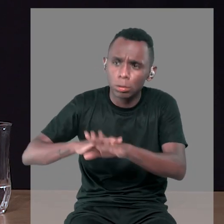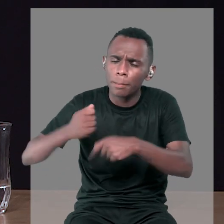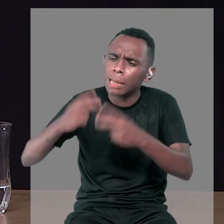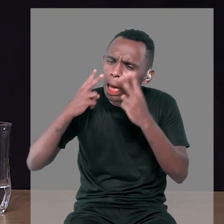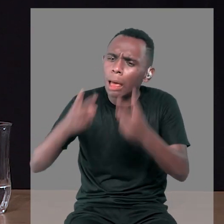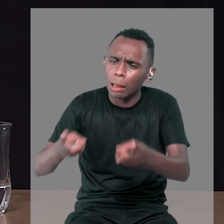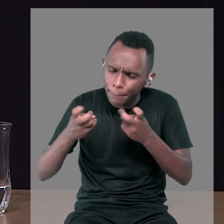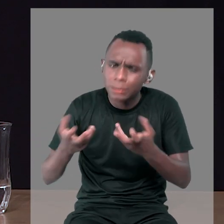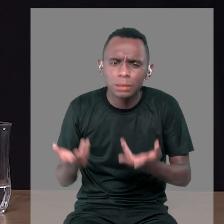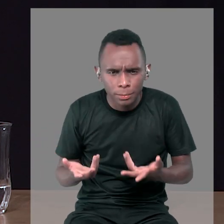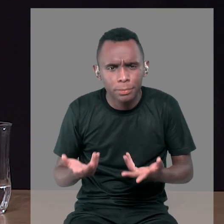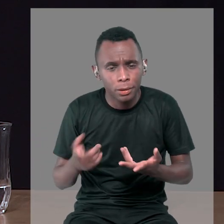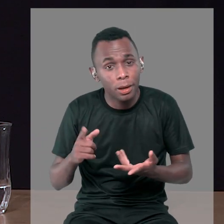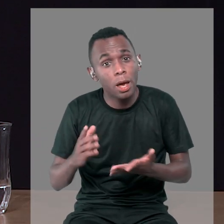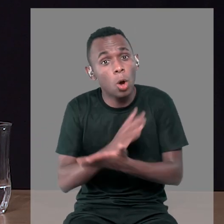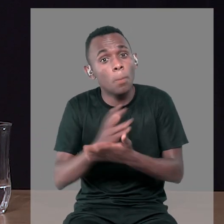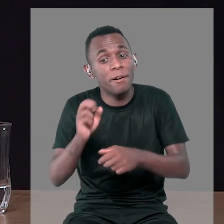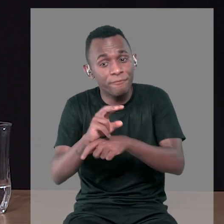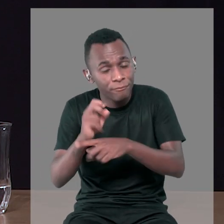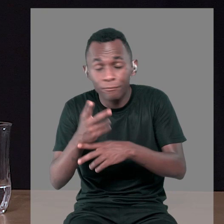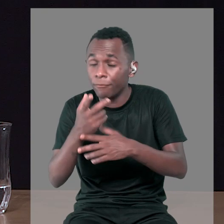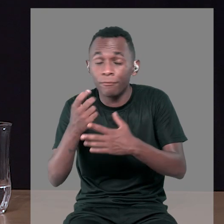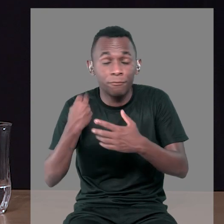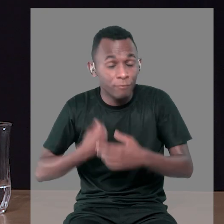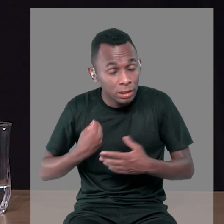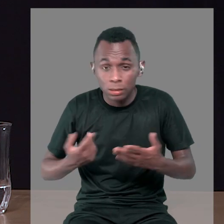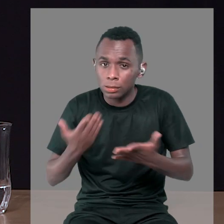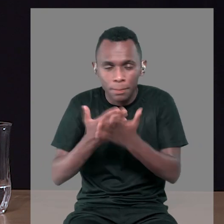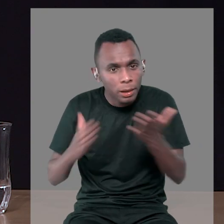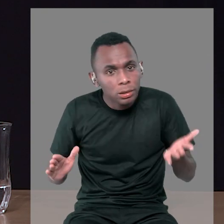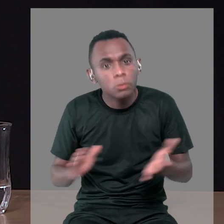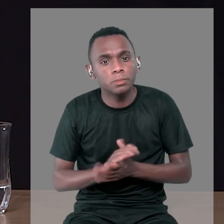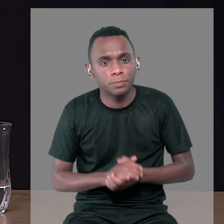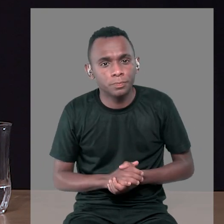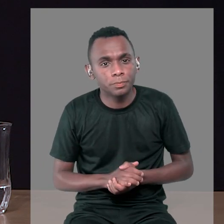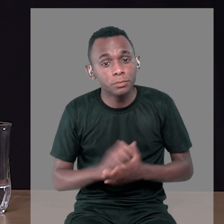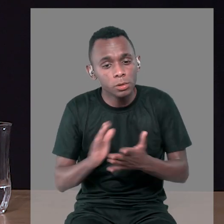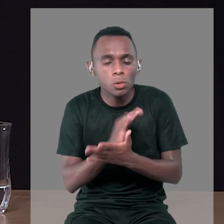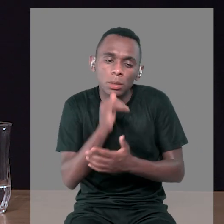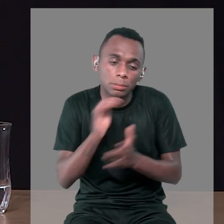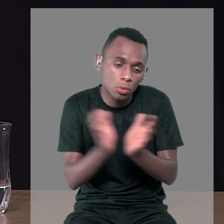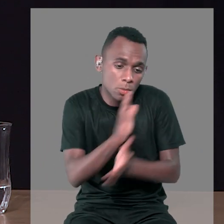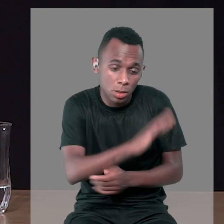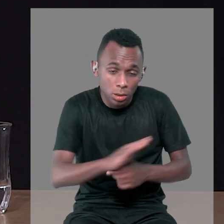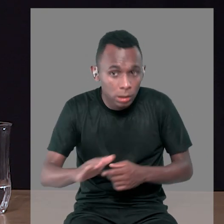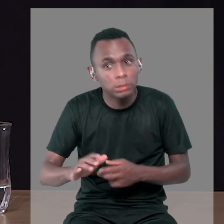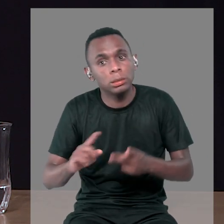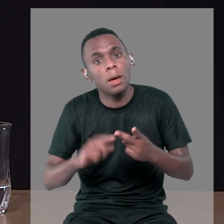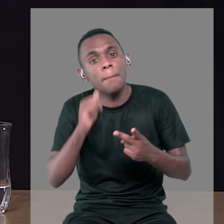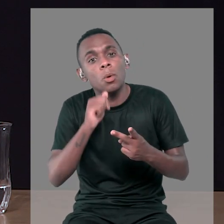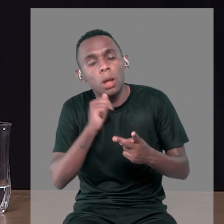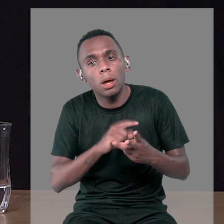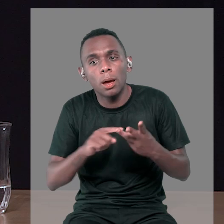Dano colateral são vidas que se perderam. E, em geral, são crianças, mulheres, pessoas